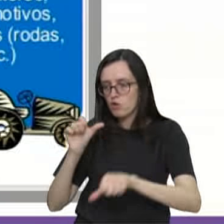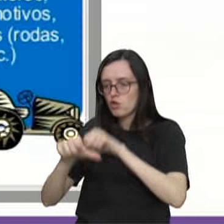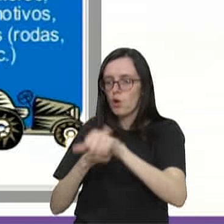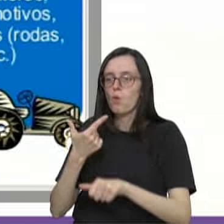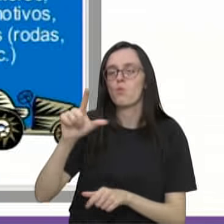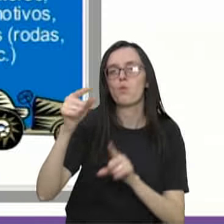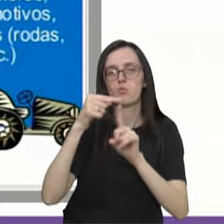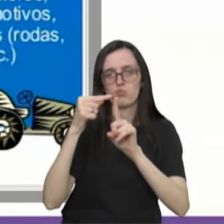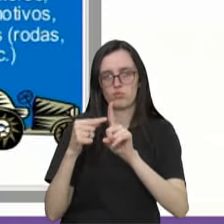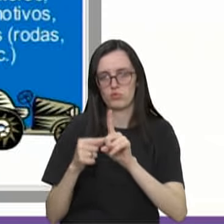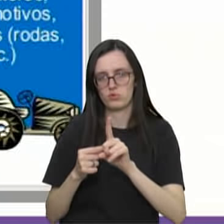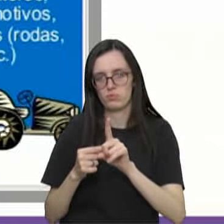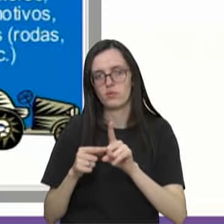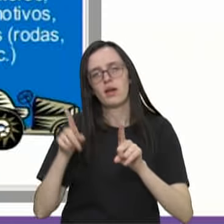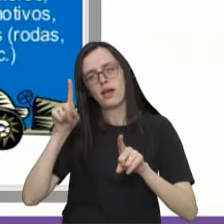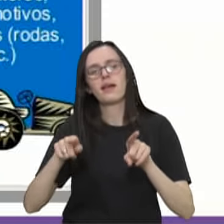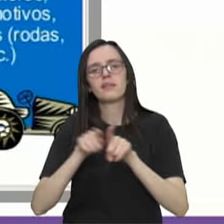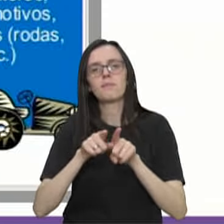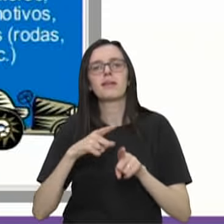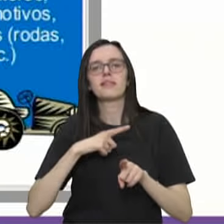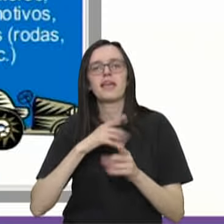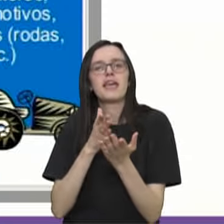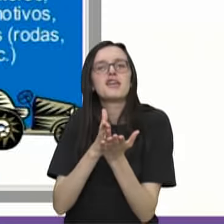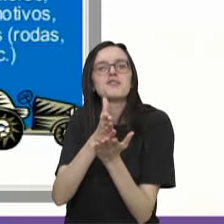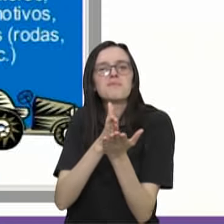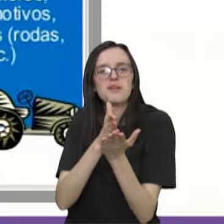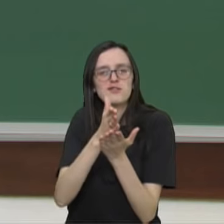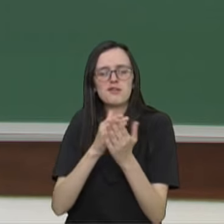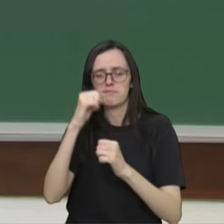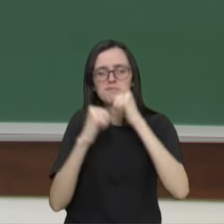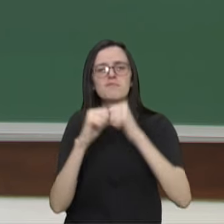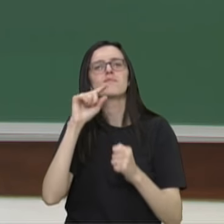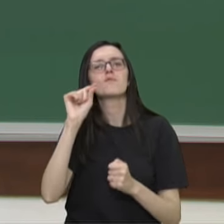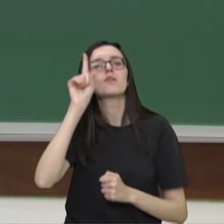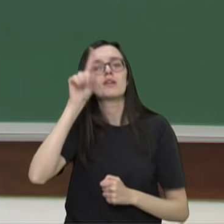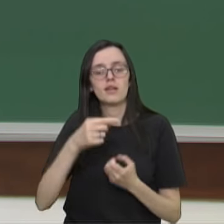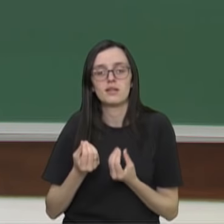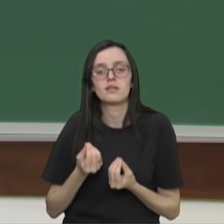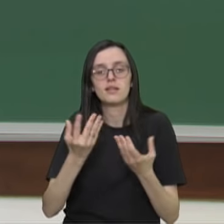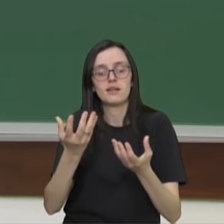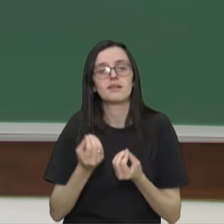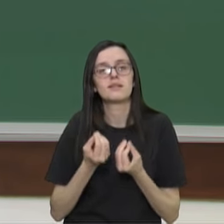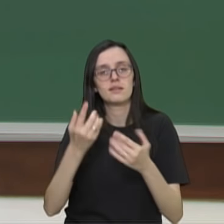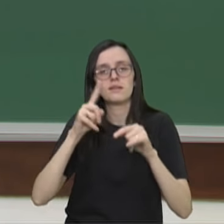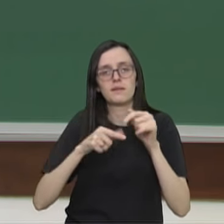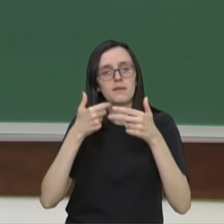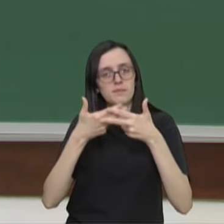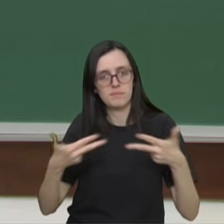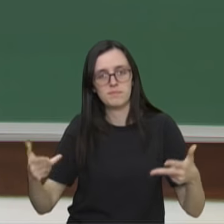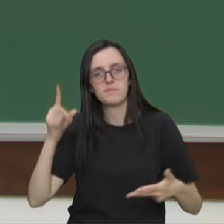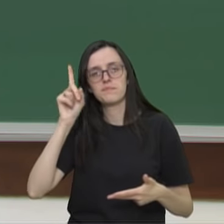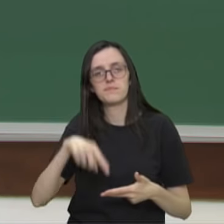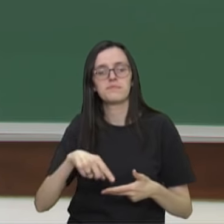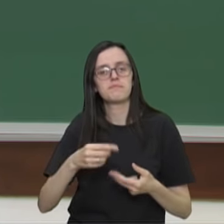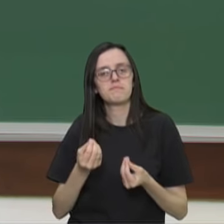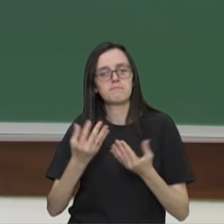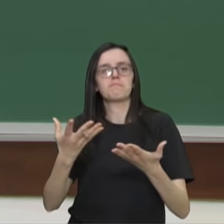e as indústrias de bens intermediários que caracterizam o que pelo fornecimento de produtos